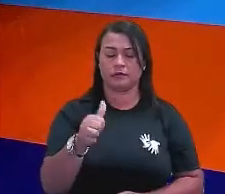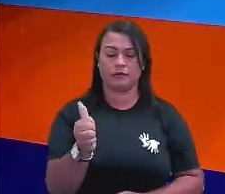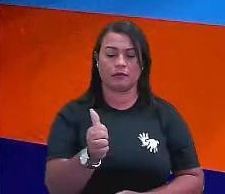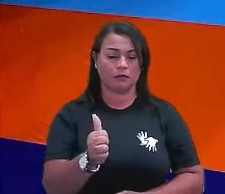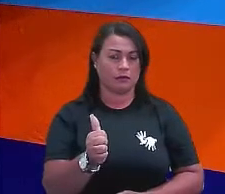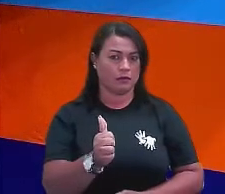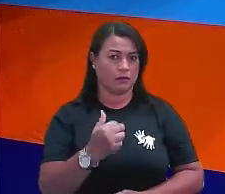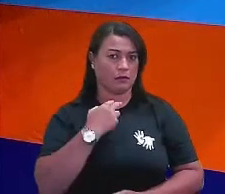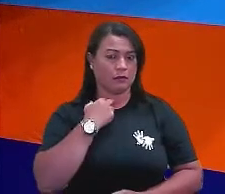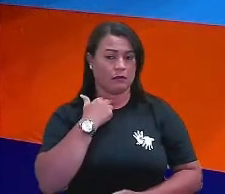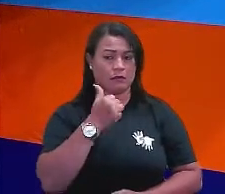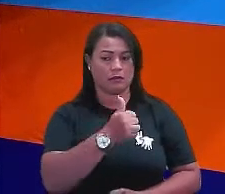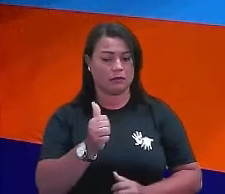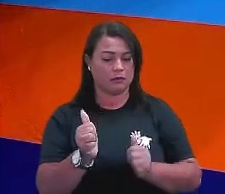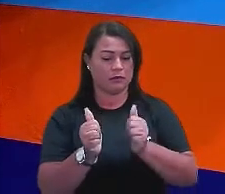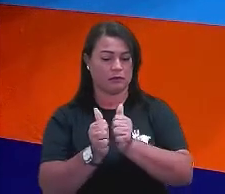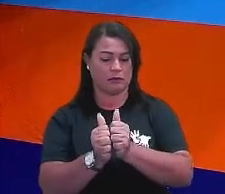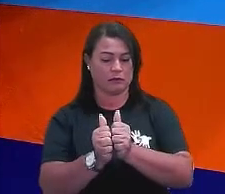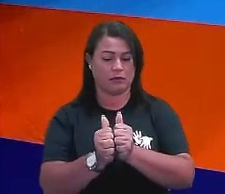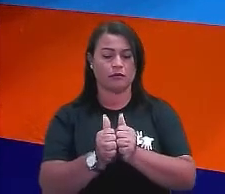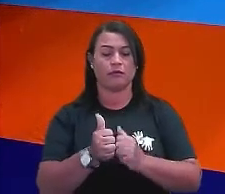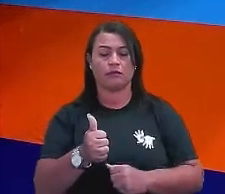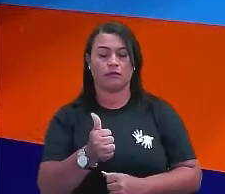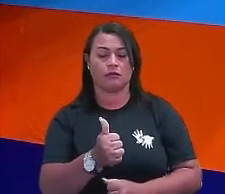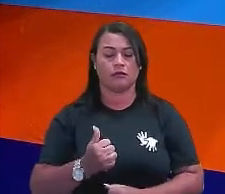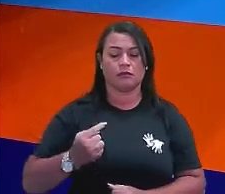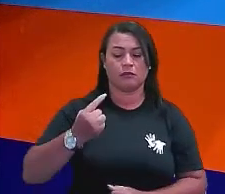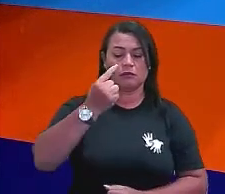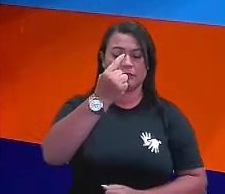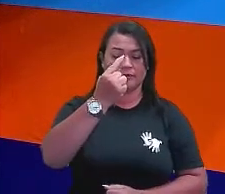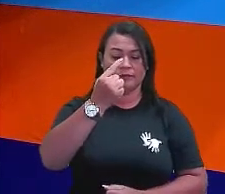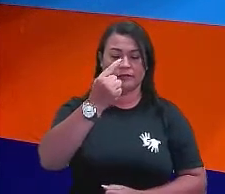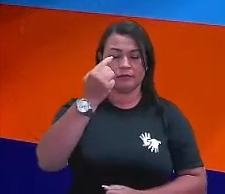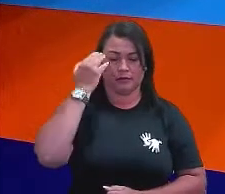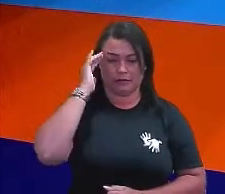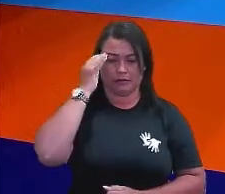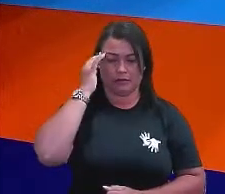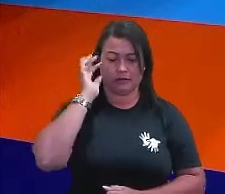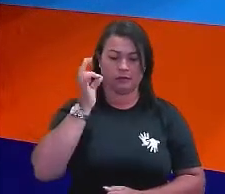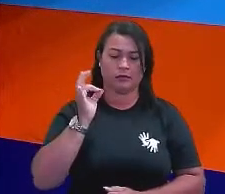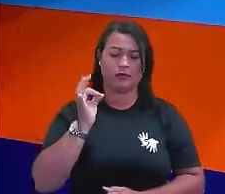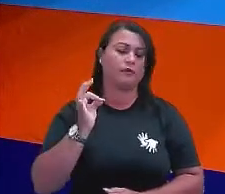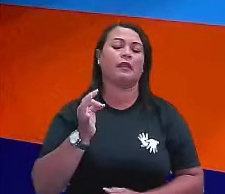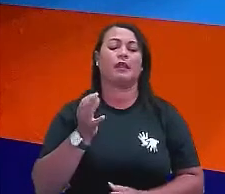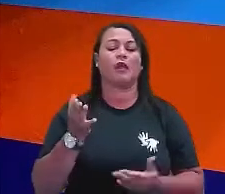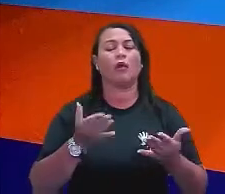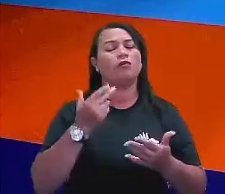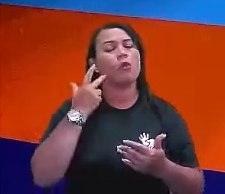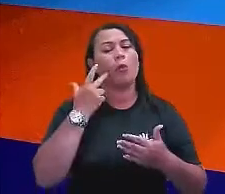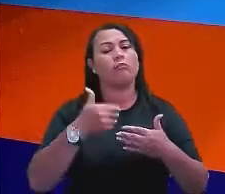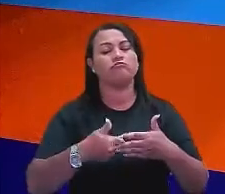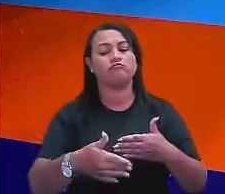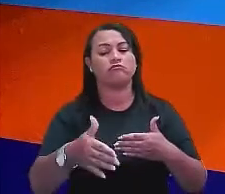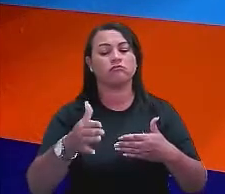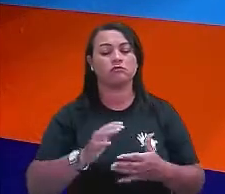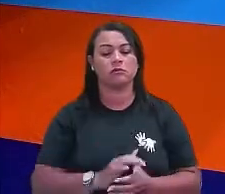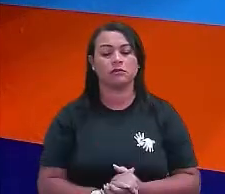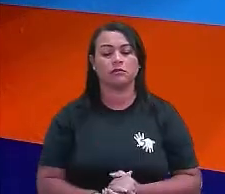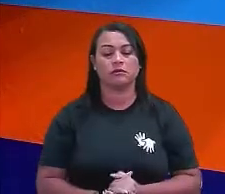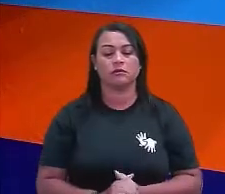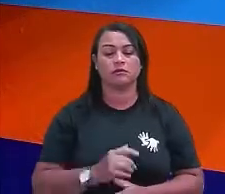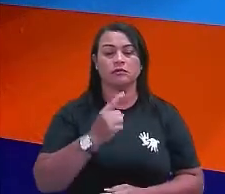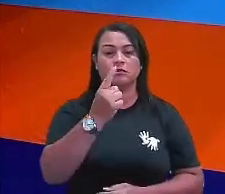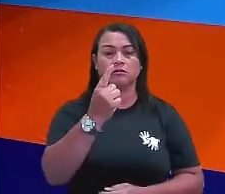11, não posso botar o 11 todinho aqui, então eu boto 1 e sobe 1, tá? E aí eu sigo normalmente.